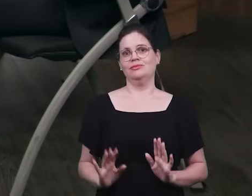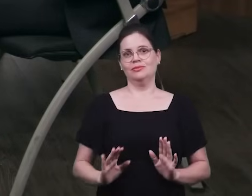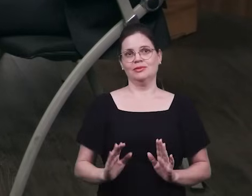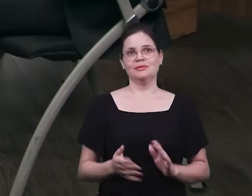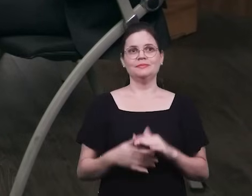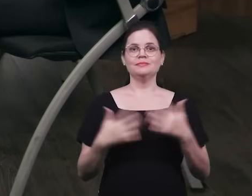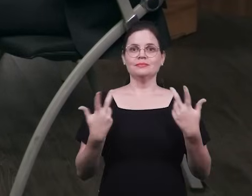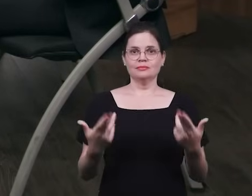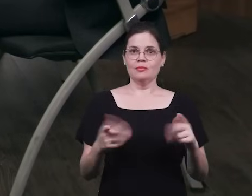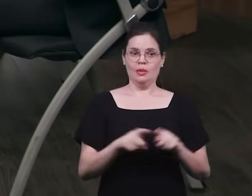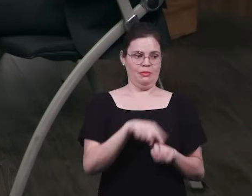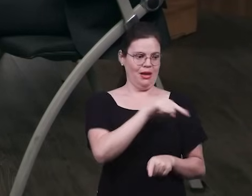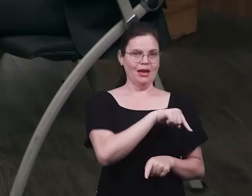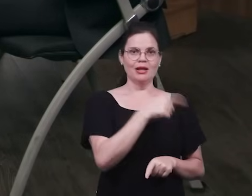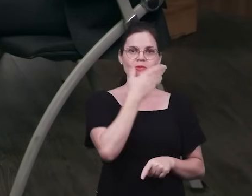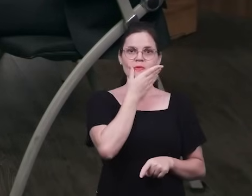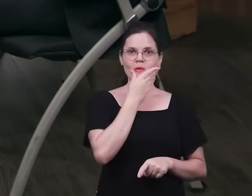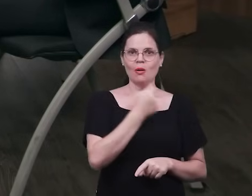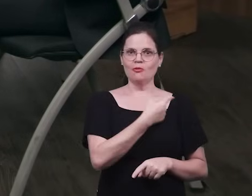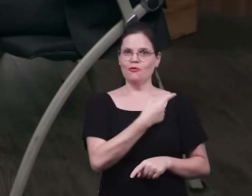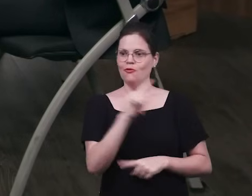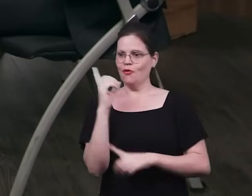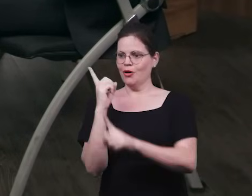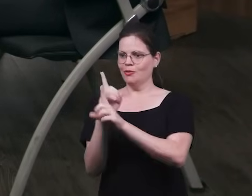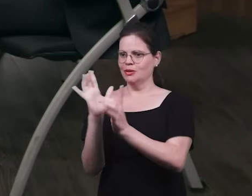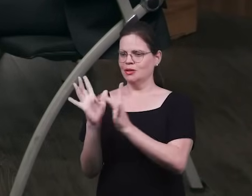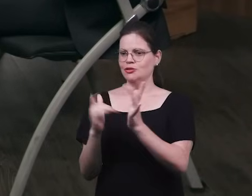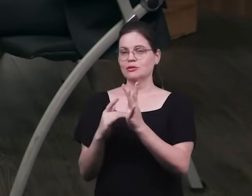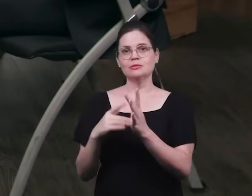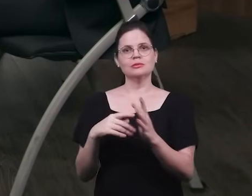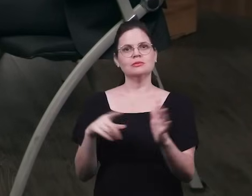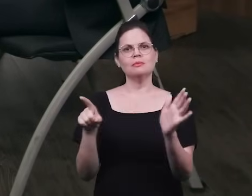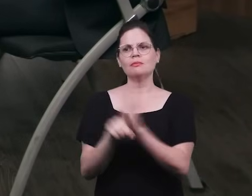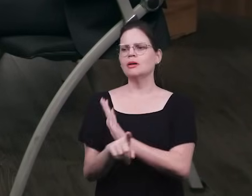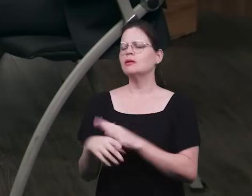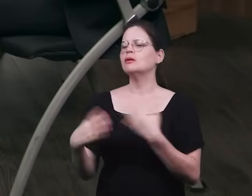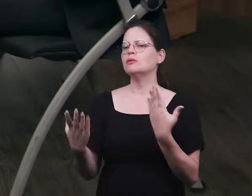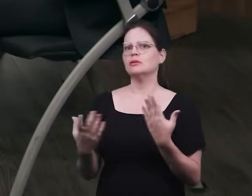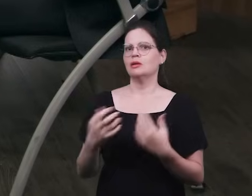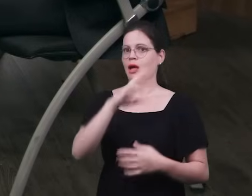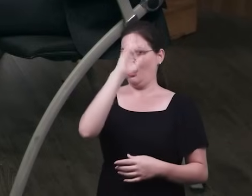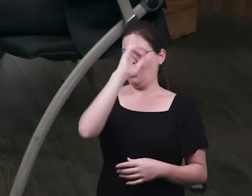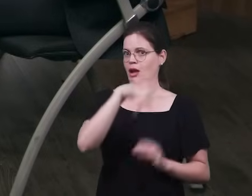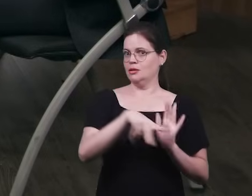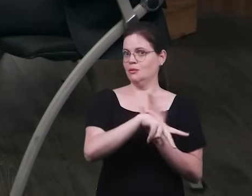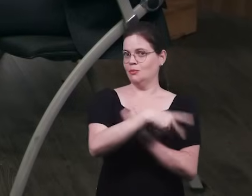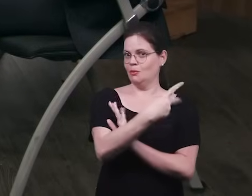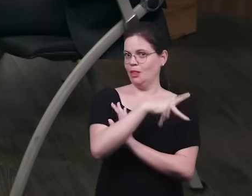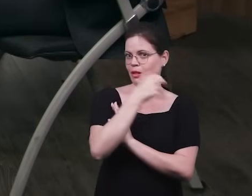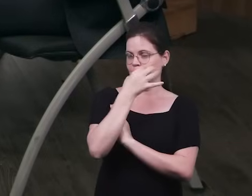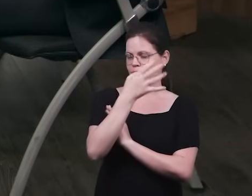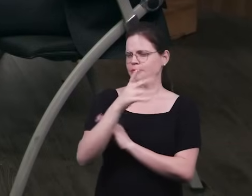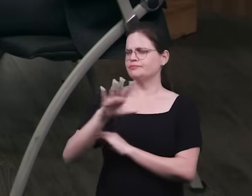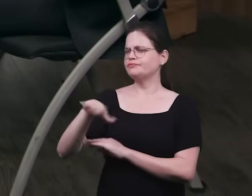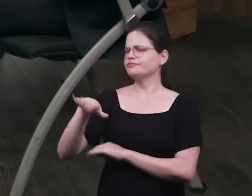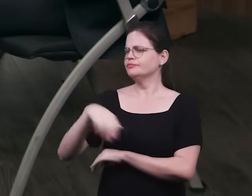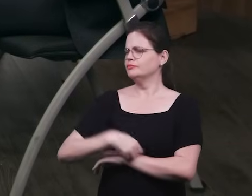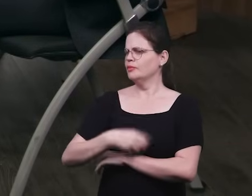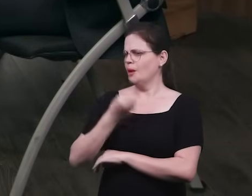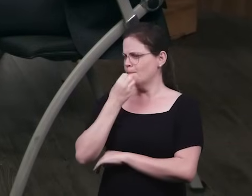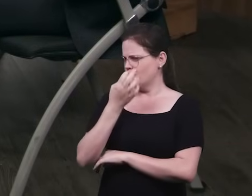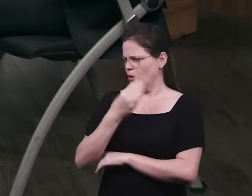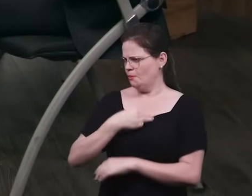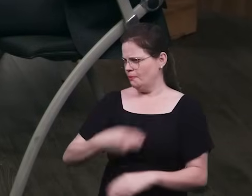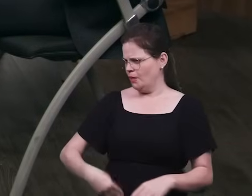ele vem na razão tanto que a primeira expressão que ele usa ele fala assim ele se refere ao Senhor Jesus bom mestre bem